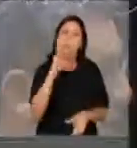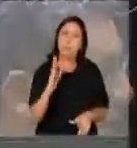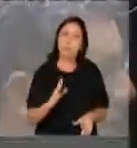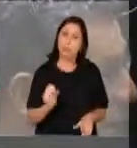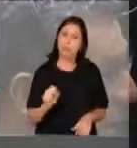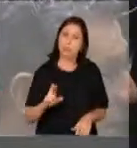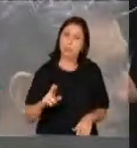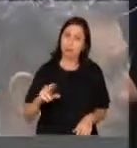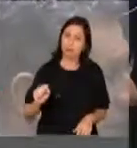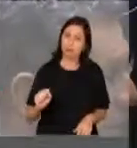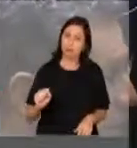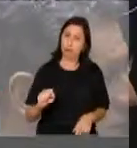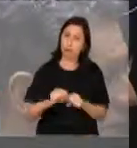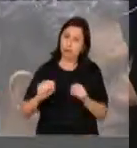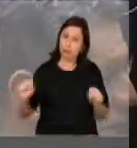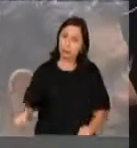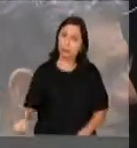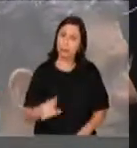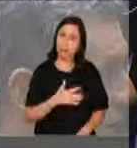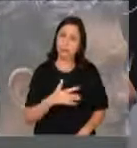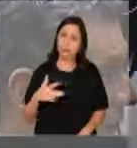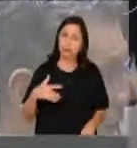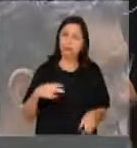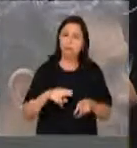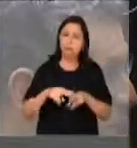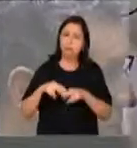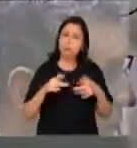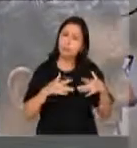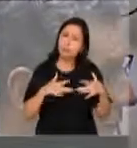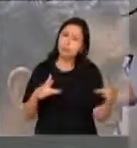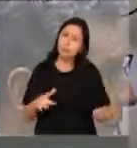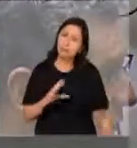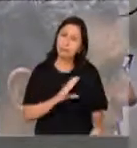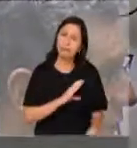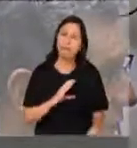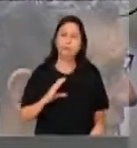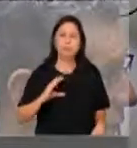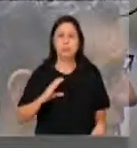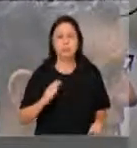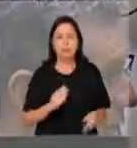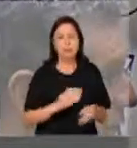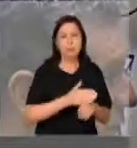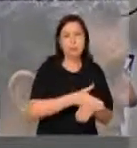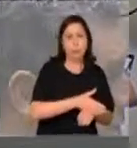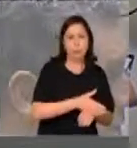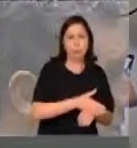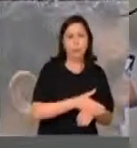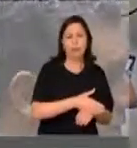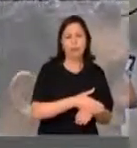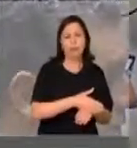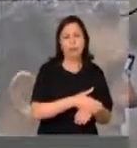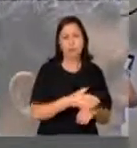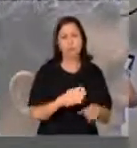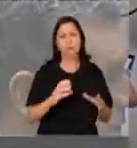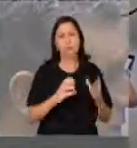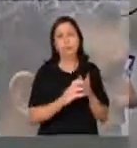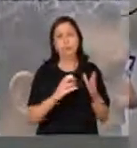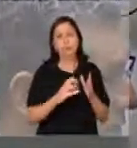Por esse motivo, toda a nossa solidariedade à Comissão de Aprovados Excedentes dos Concursos Fiocruz de 2016.